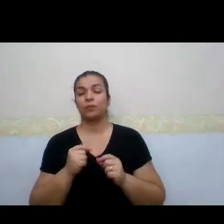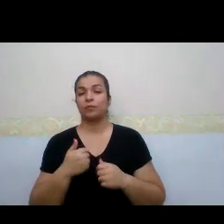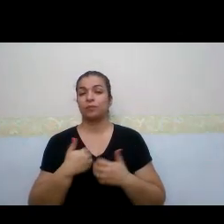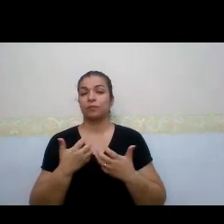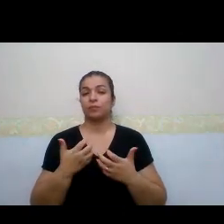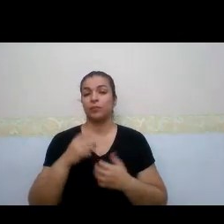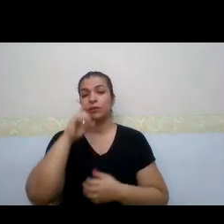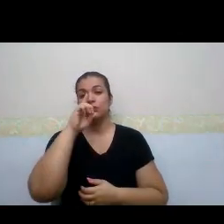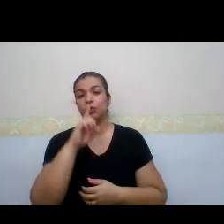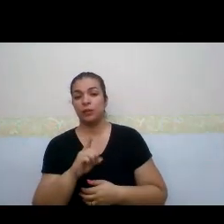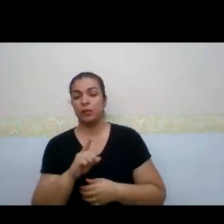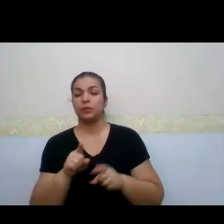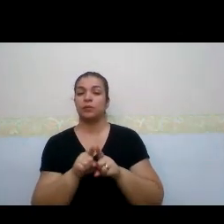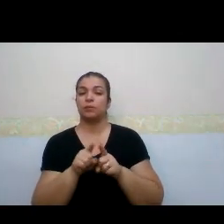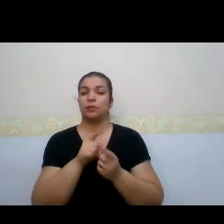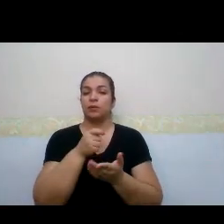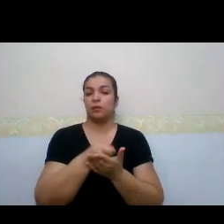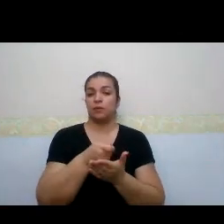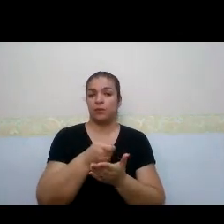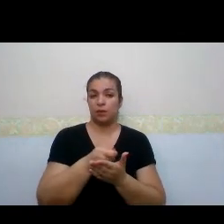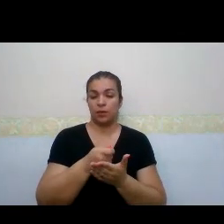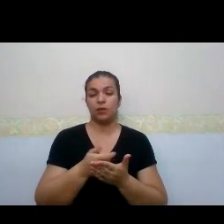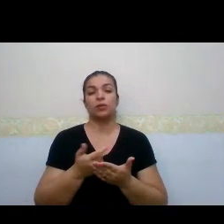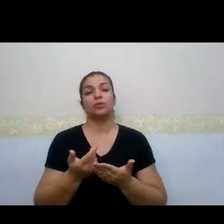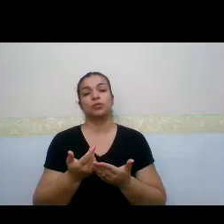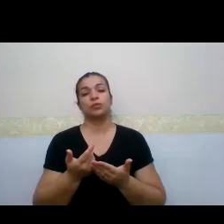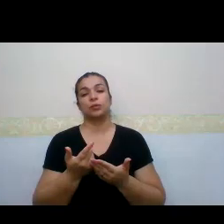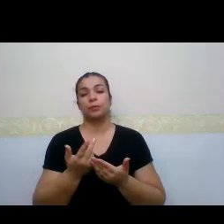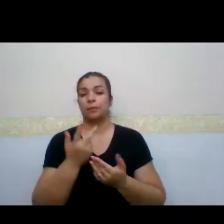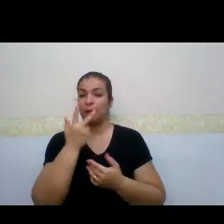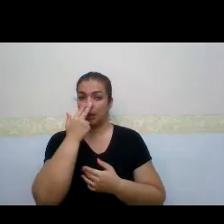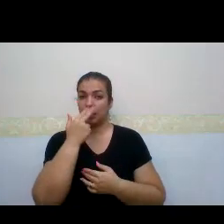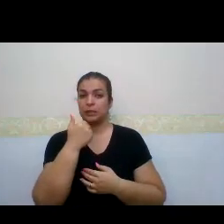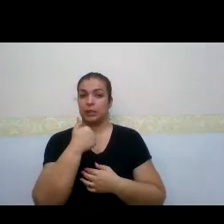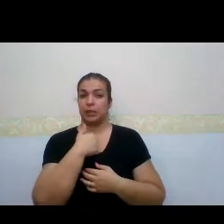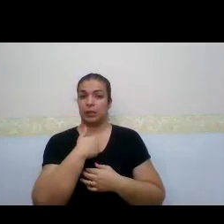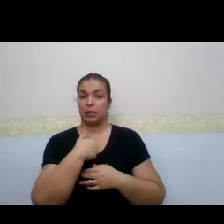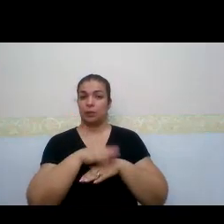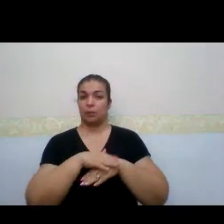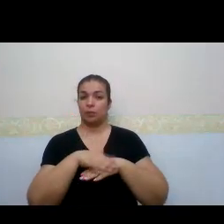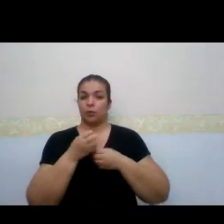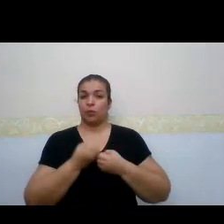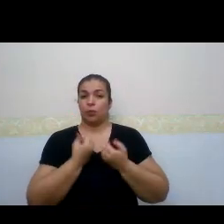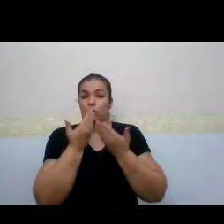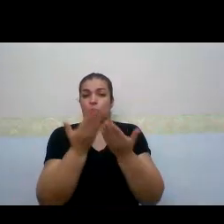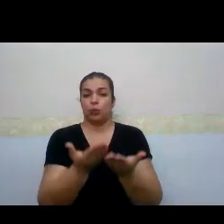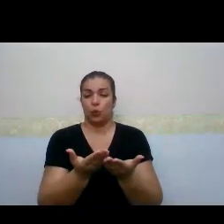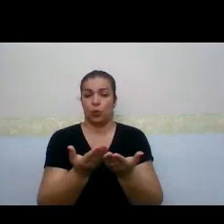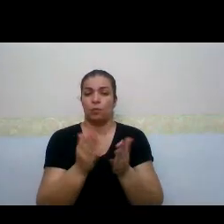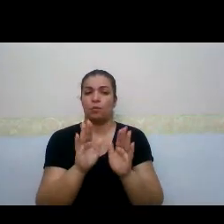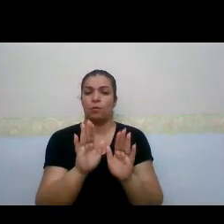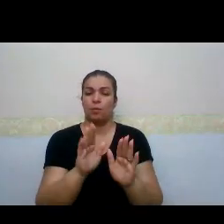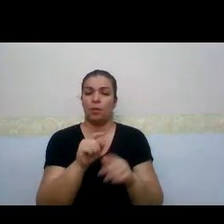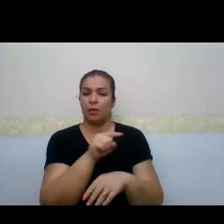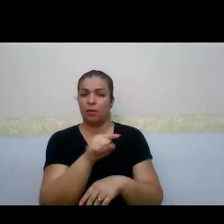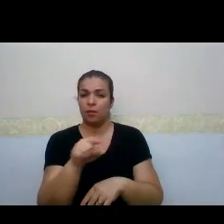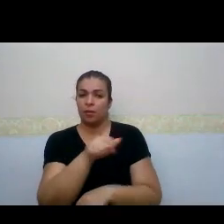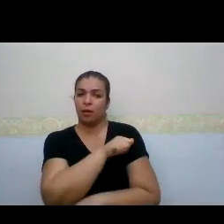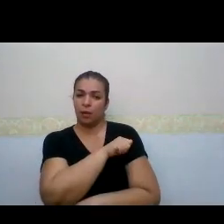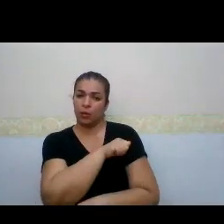dado assim, de dentro de mim para fora. Mas eu tenho que pensar naquele estudante que ele é um